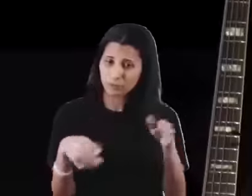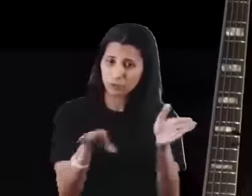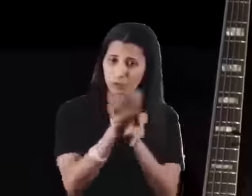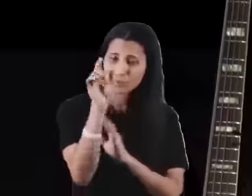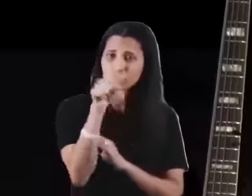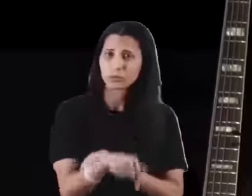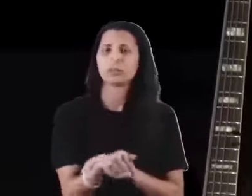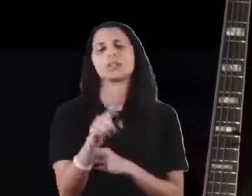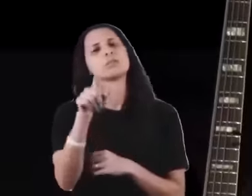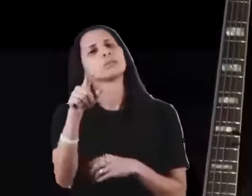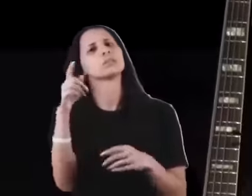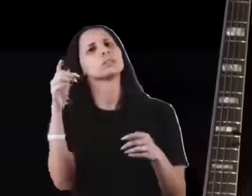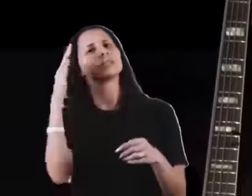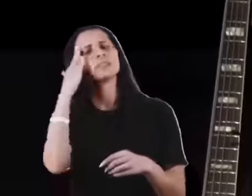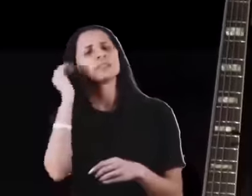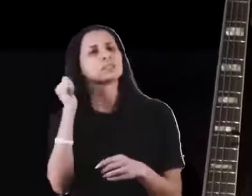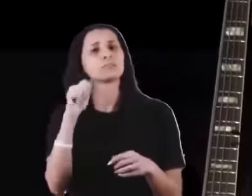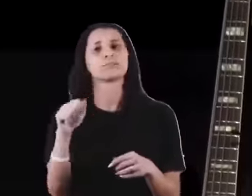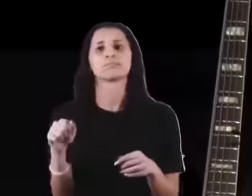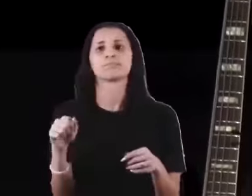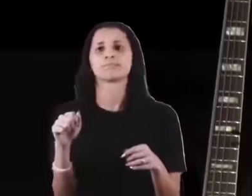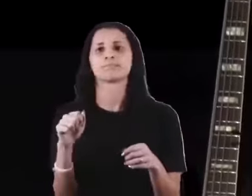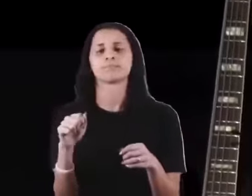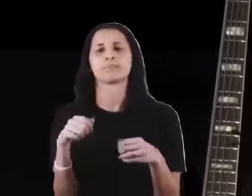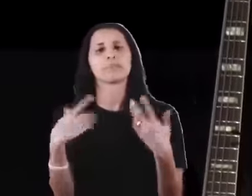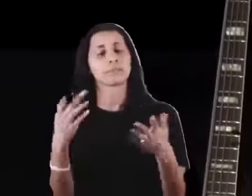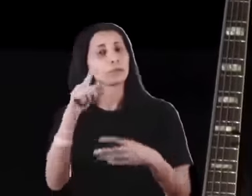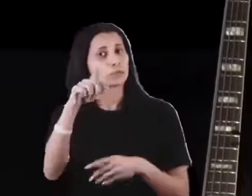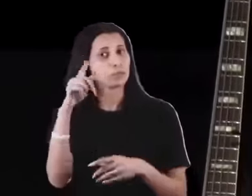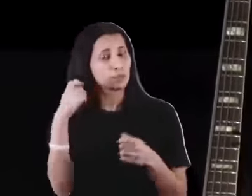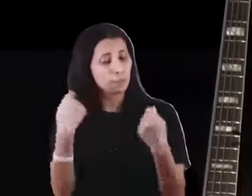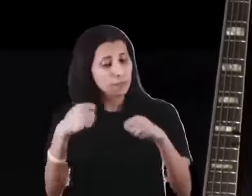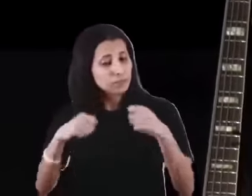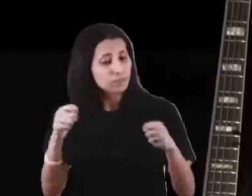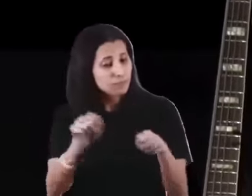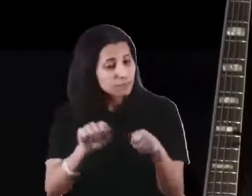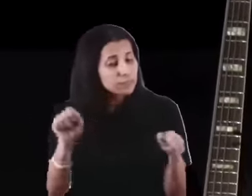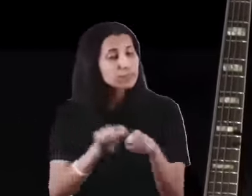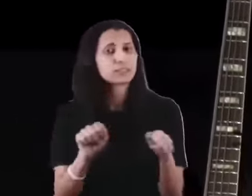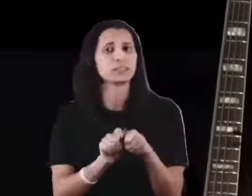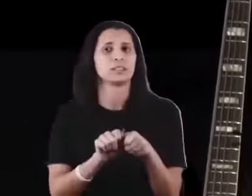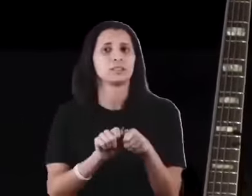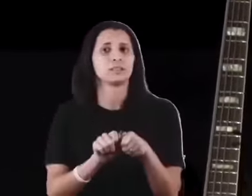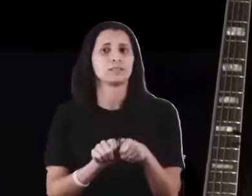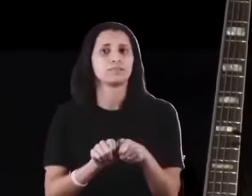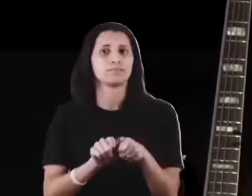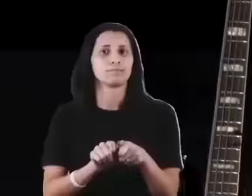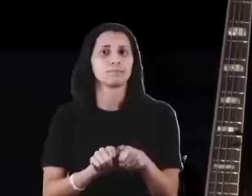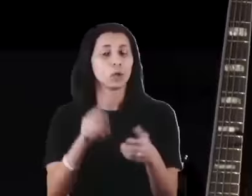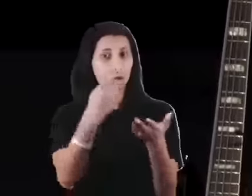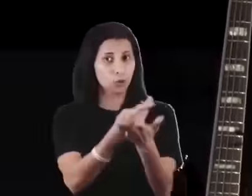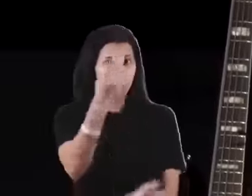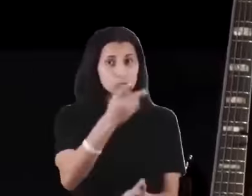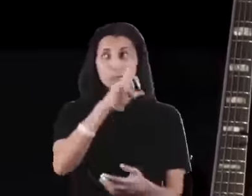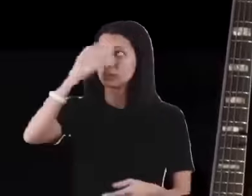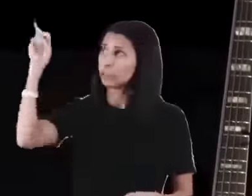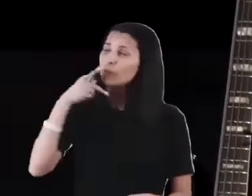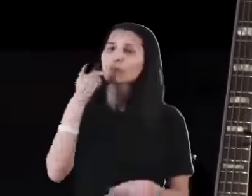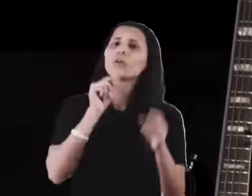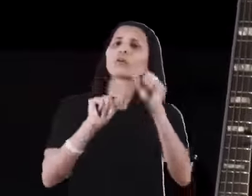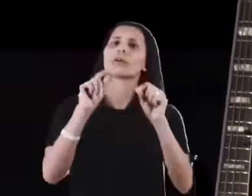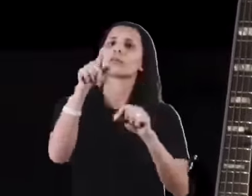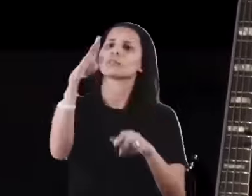você sabe o que tem que fazer se na hora da prática você não faz na hora da prática Deus está dizendo ó saiba mais faça